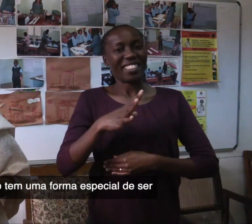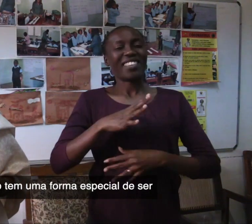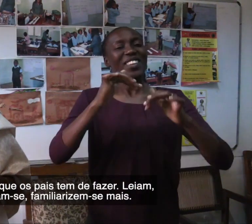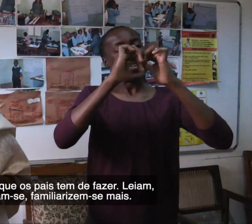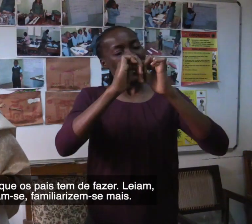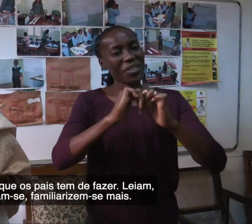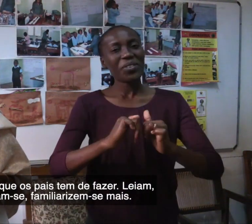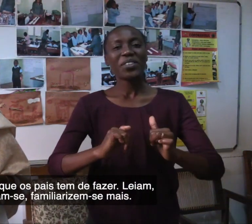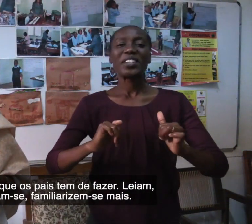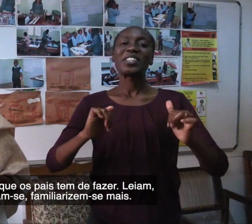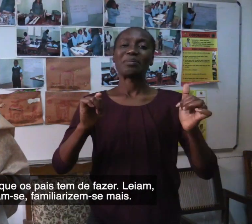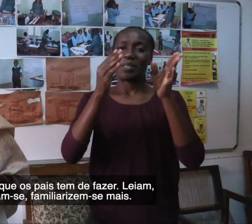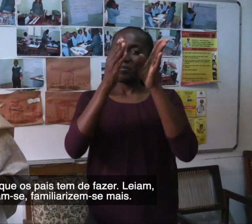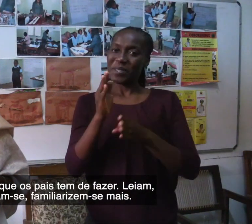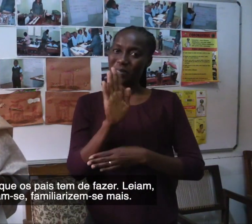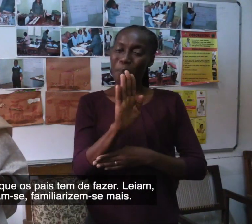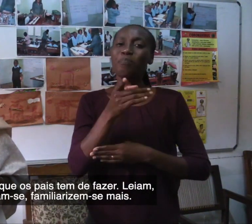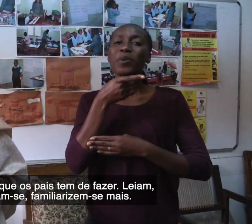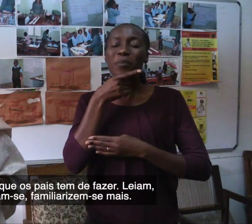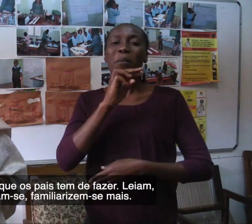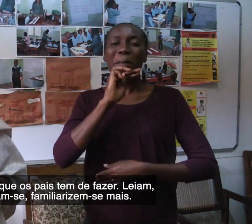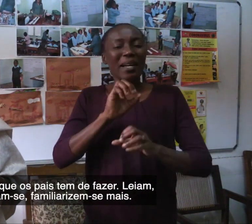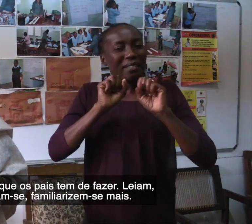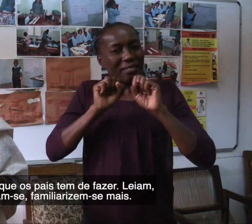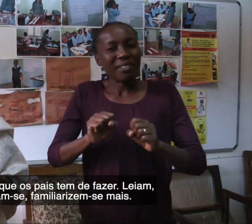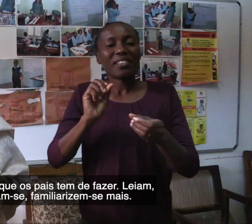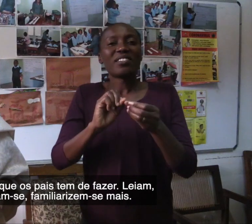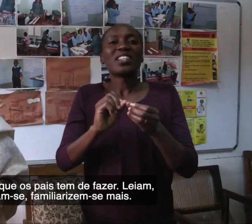ser. E então é isso que os pais têm de fazer.